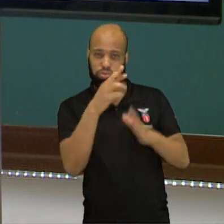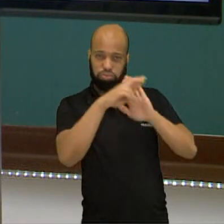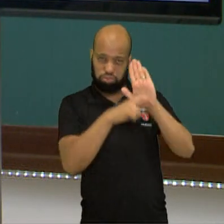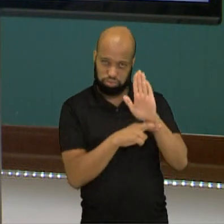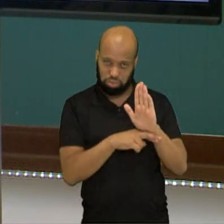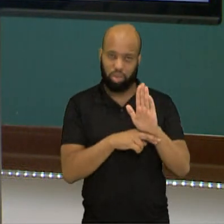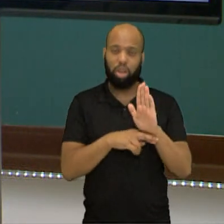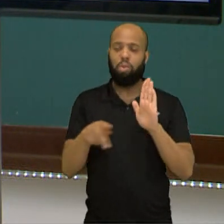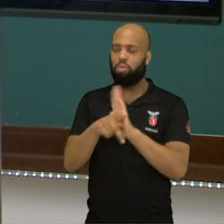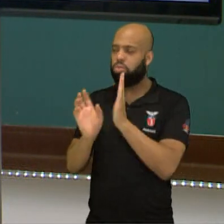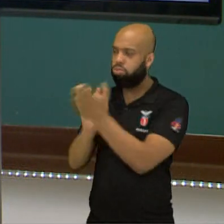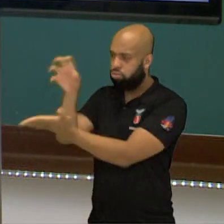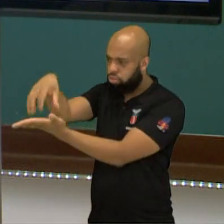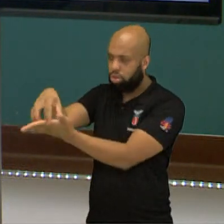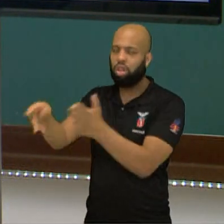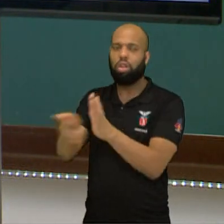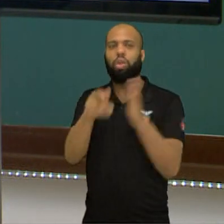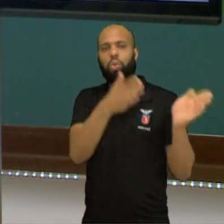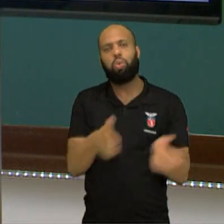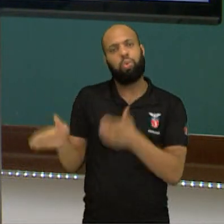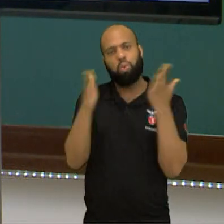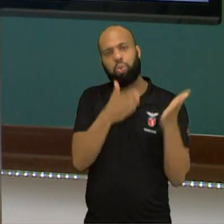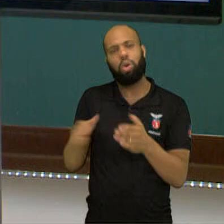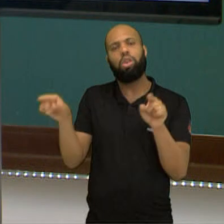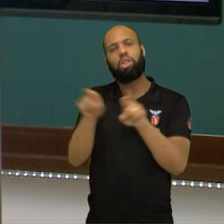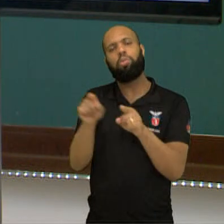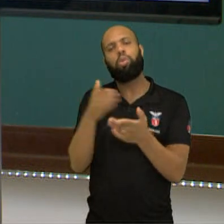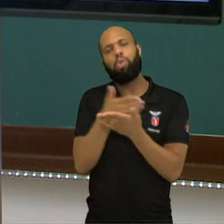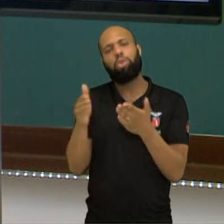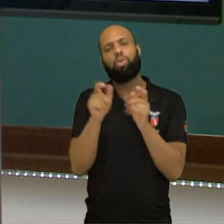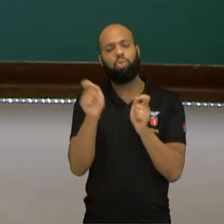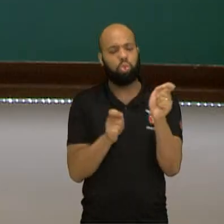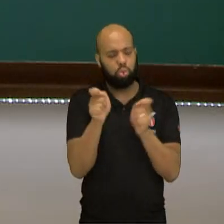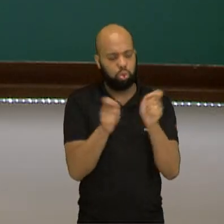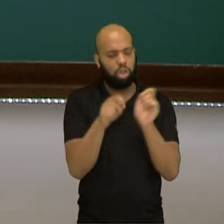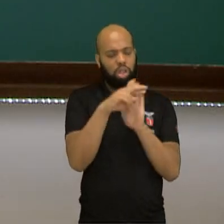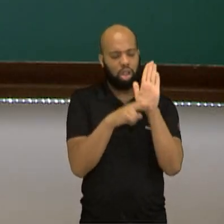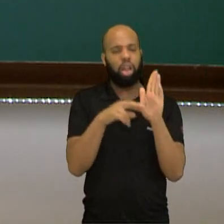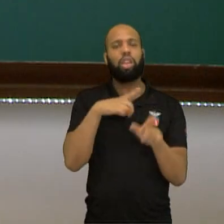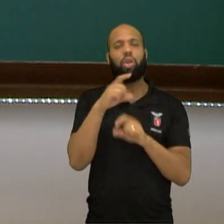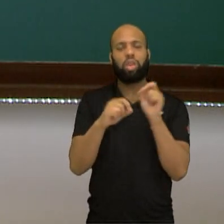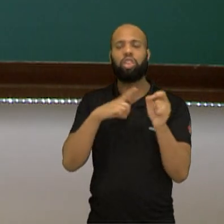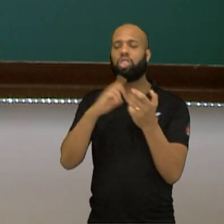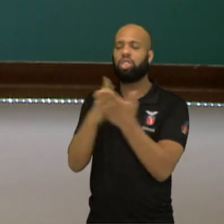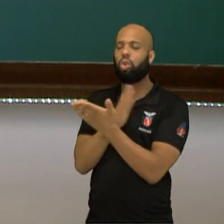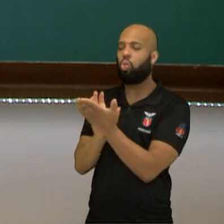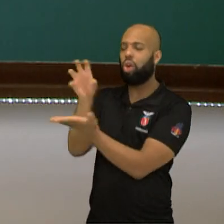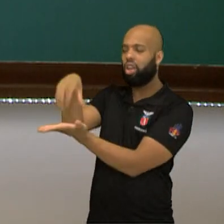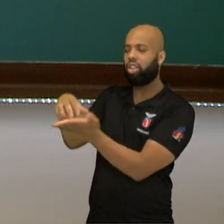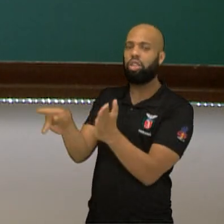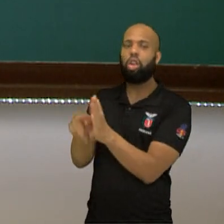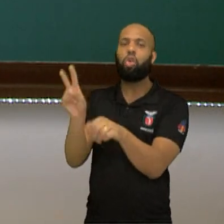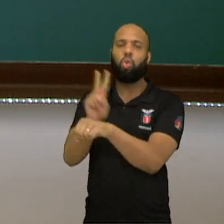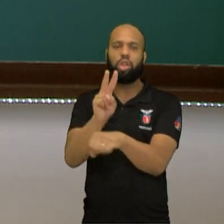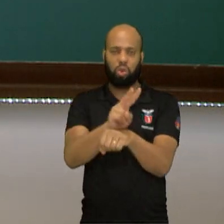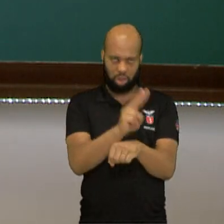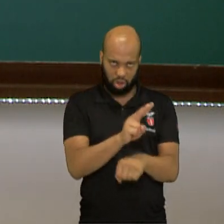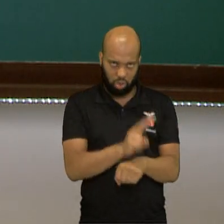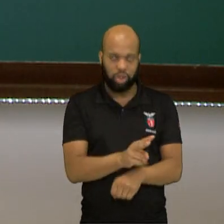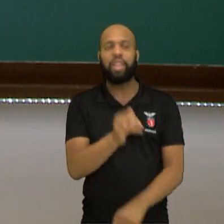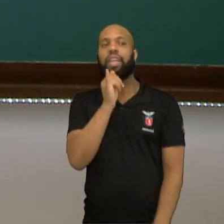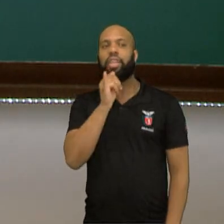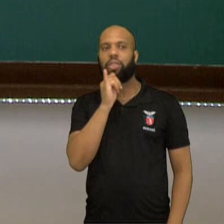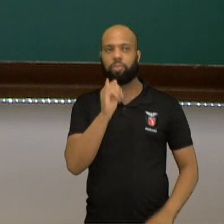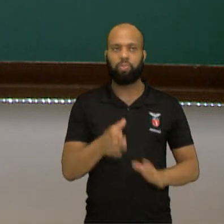para setores de produção e controlar essas regras através de agências reguladoras, como